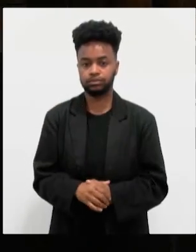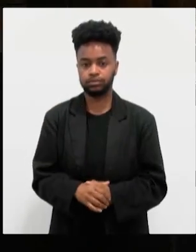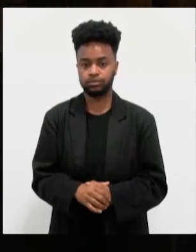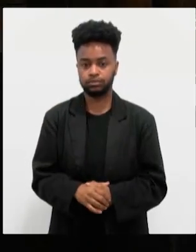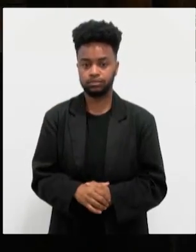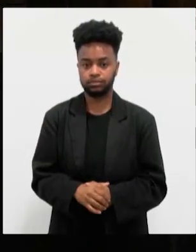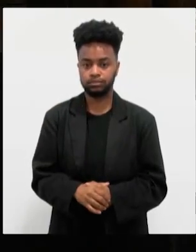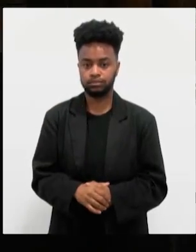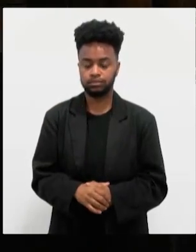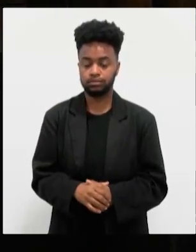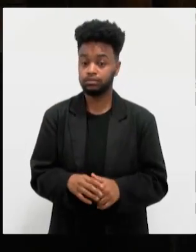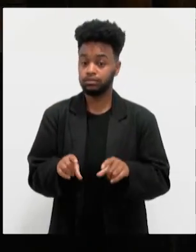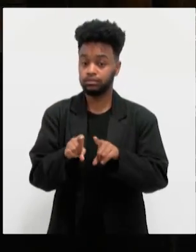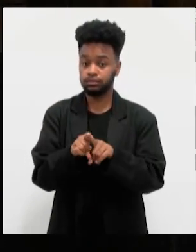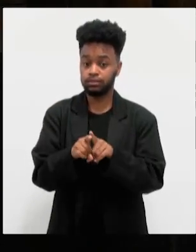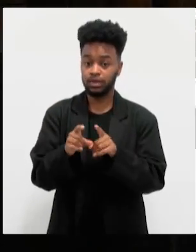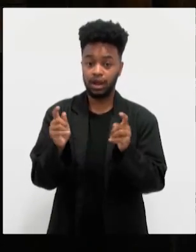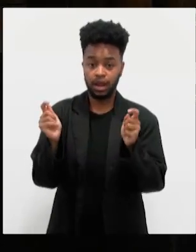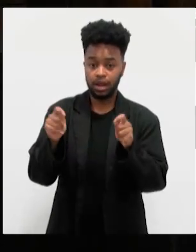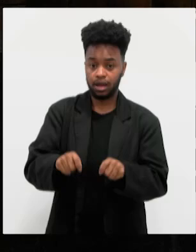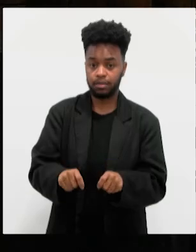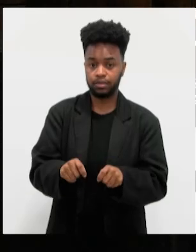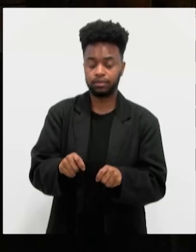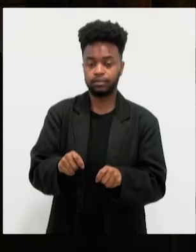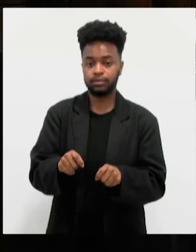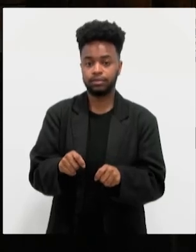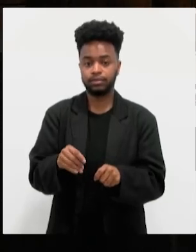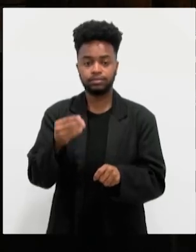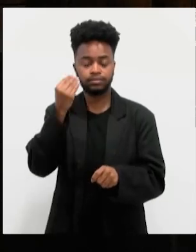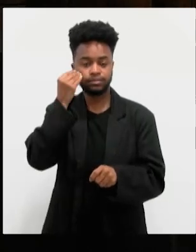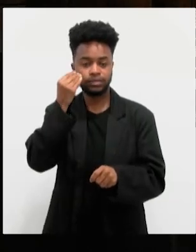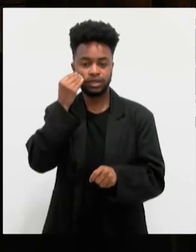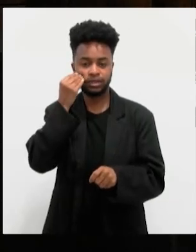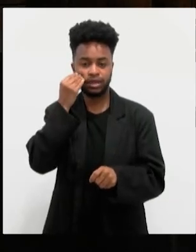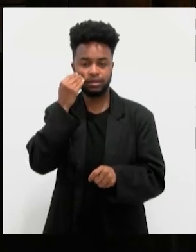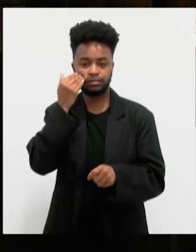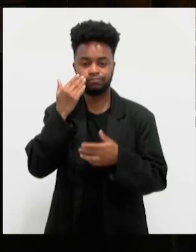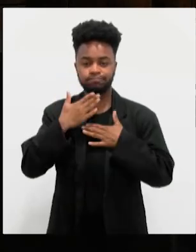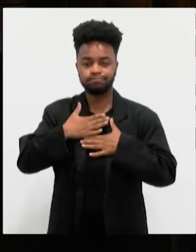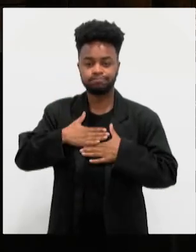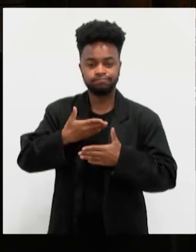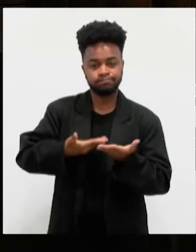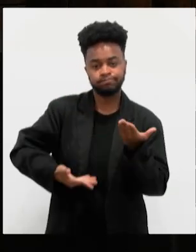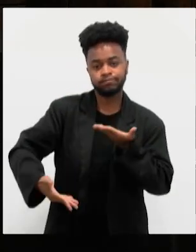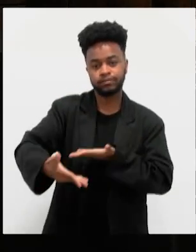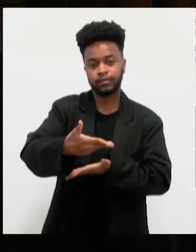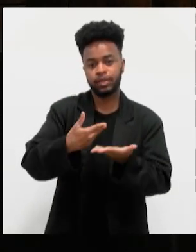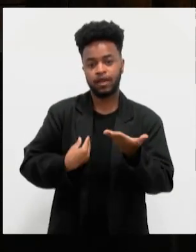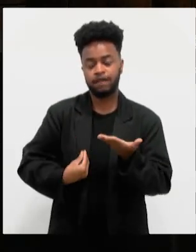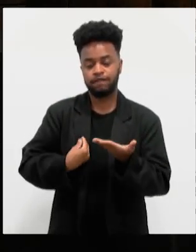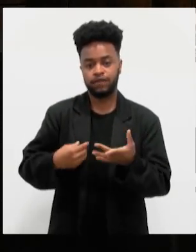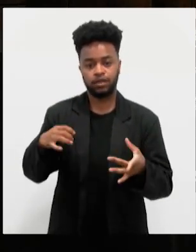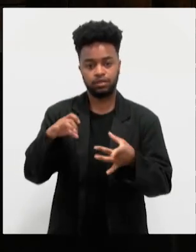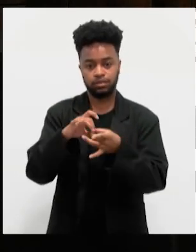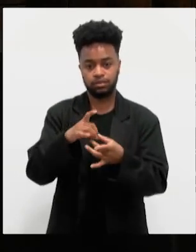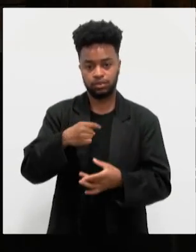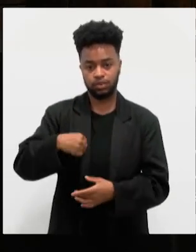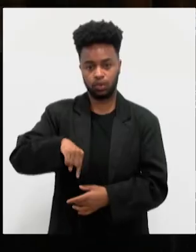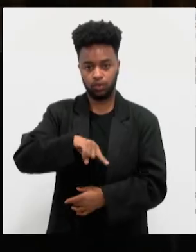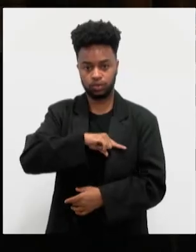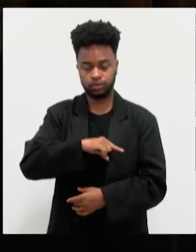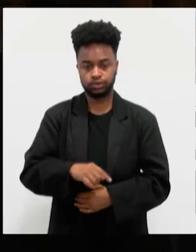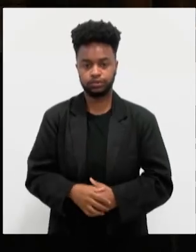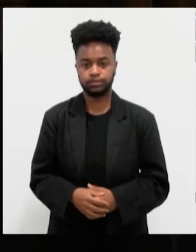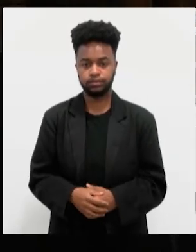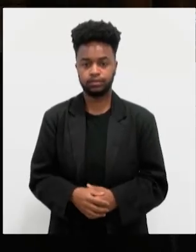e a capacidade de querer harmonizar a vida entre todos nós.